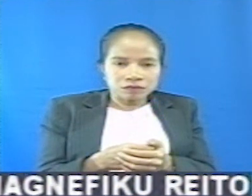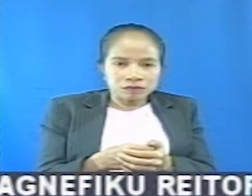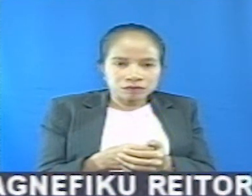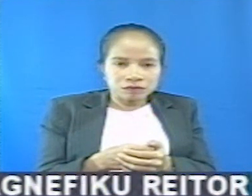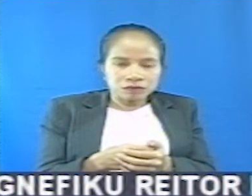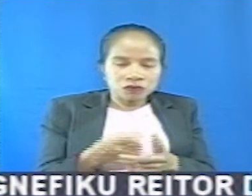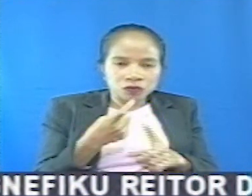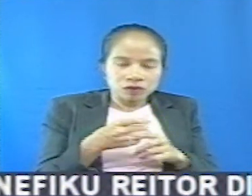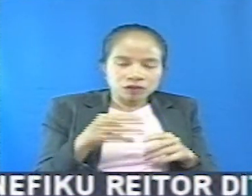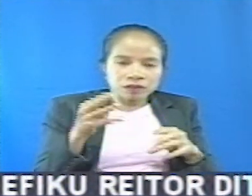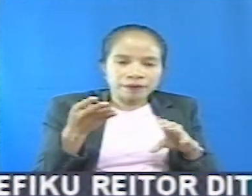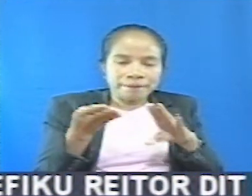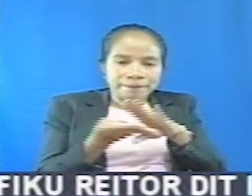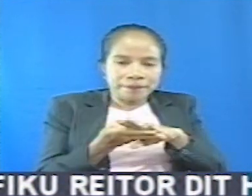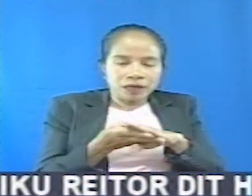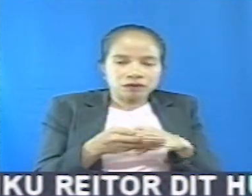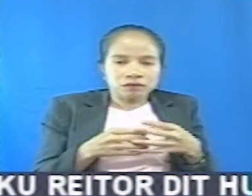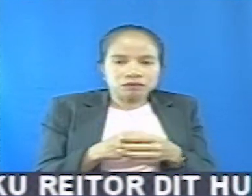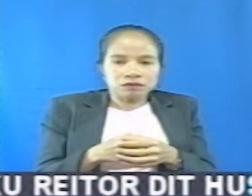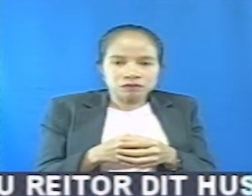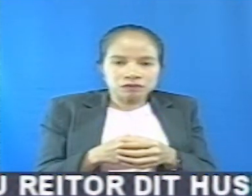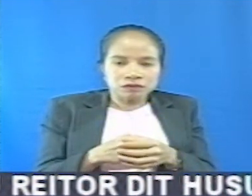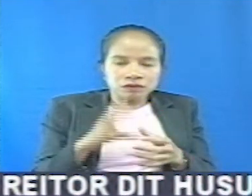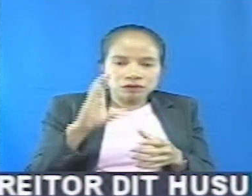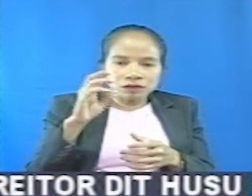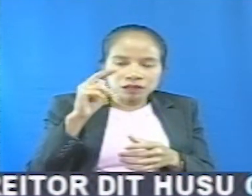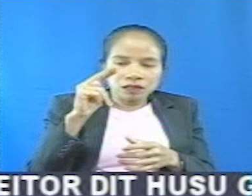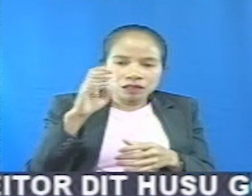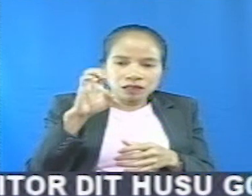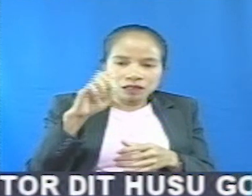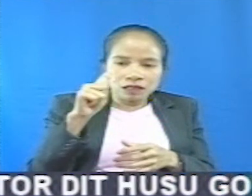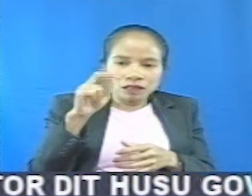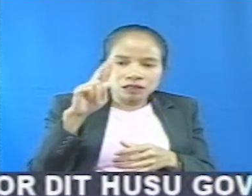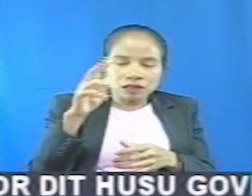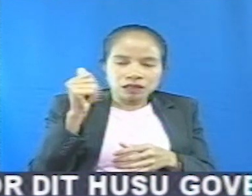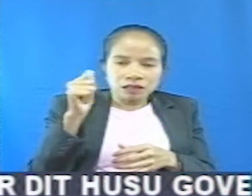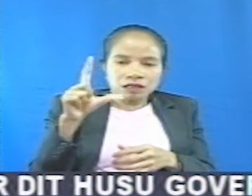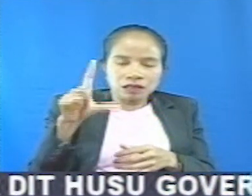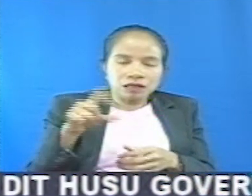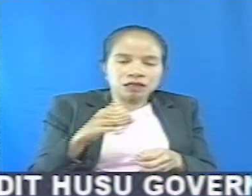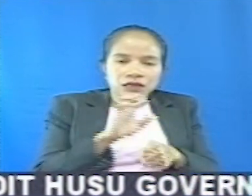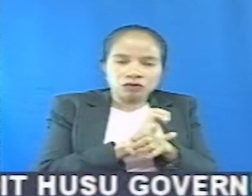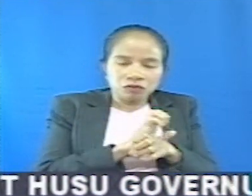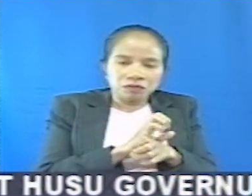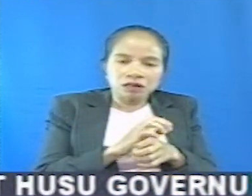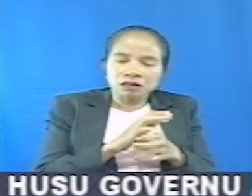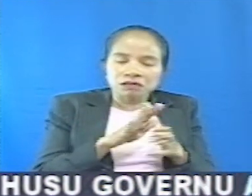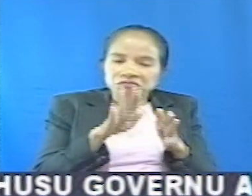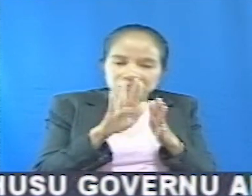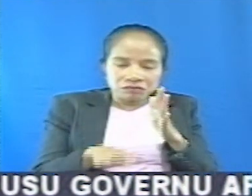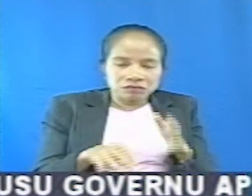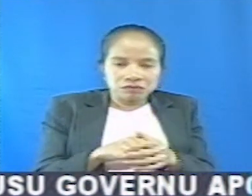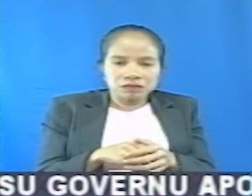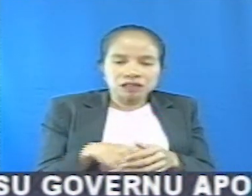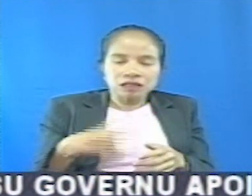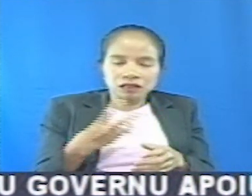banco central e tem a mi e tem a economia ne mi interessa, né? E agora esta volta a bateria COVID, né? E tá tua cara com a coisa,